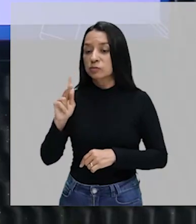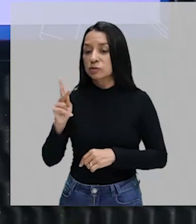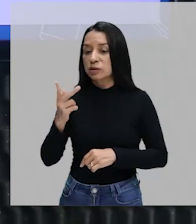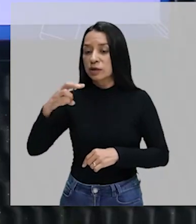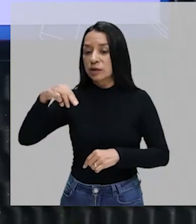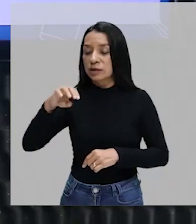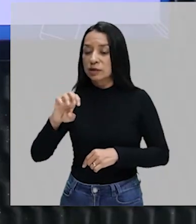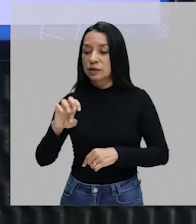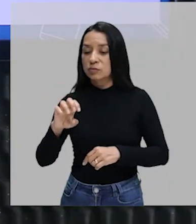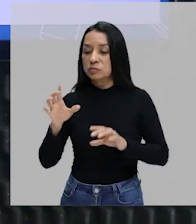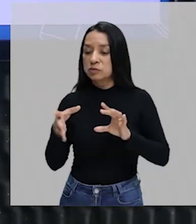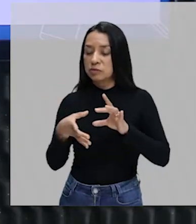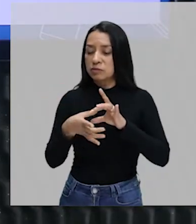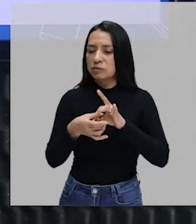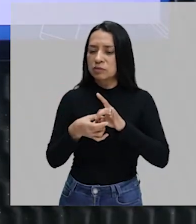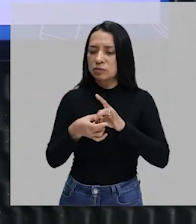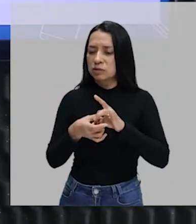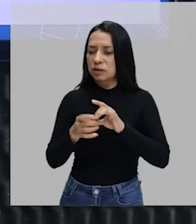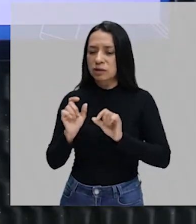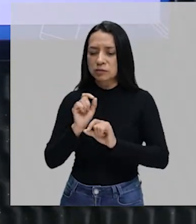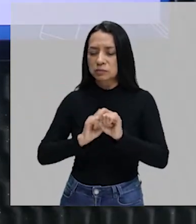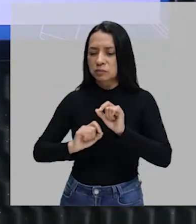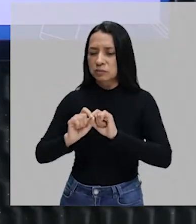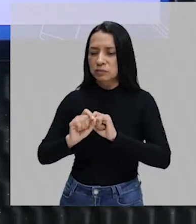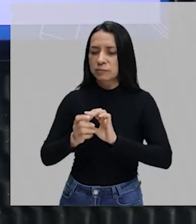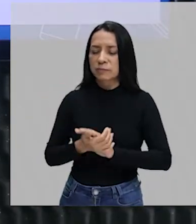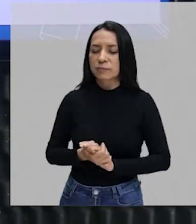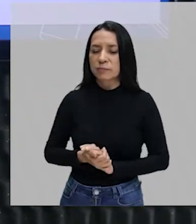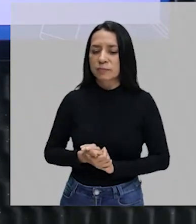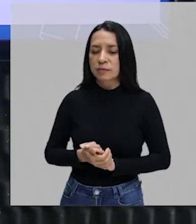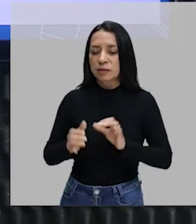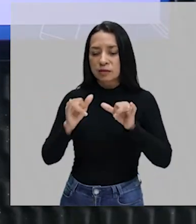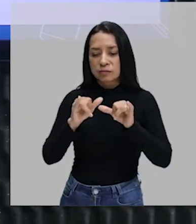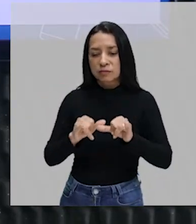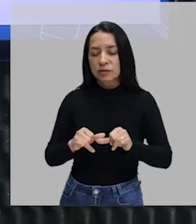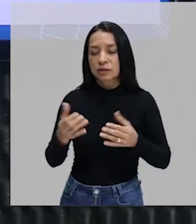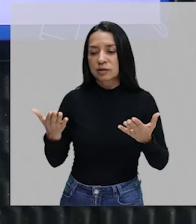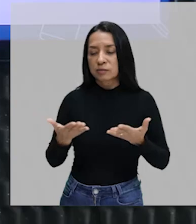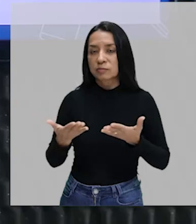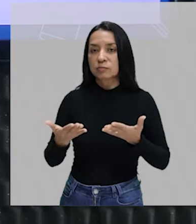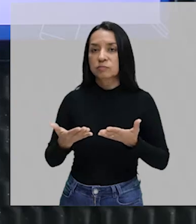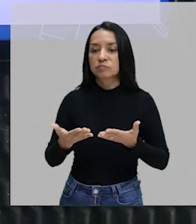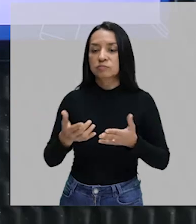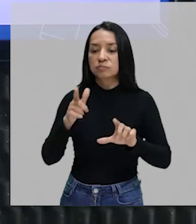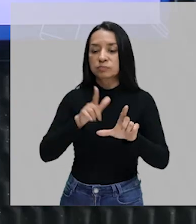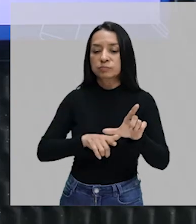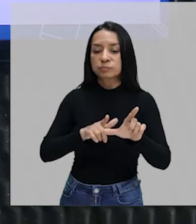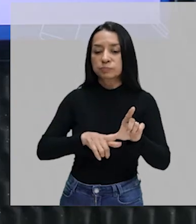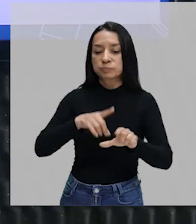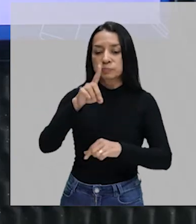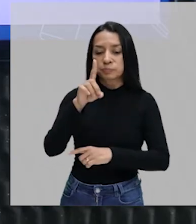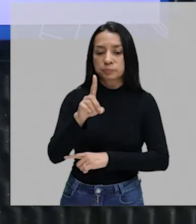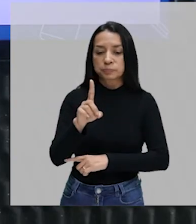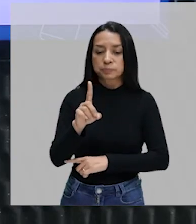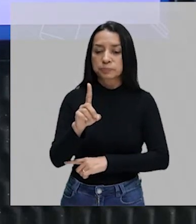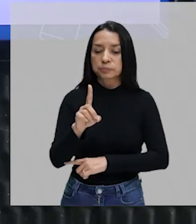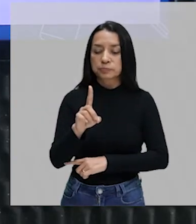transcendental, místico, esse tipo de coisa. Nós vamos aqui, então, ficar com a letra D de